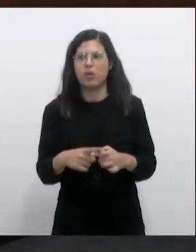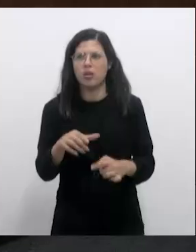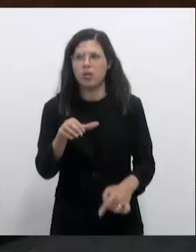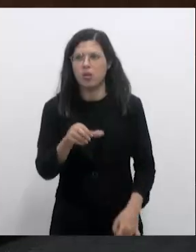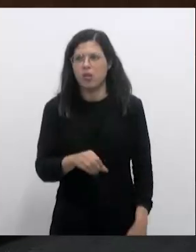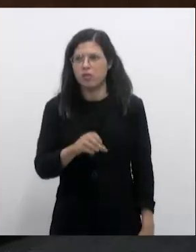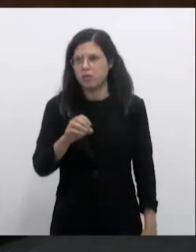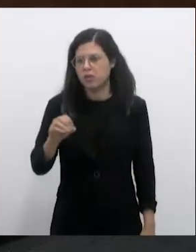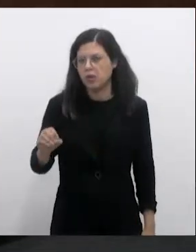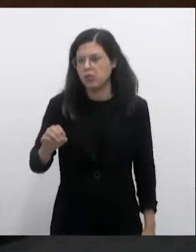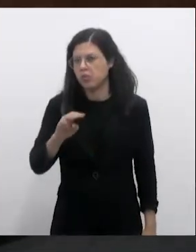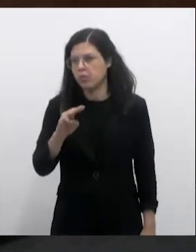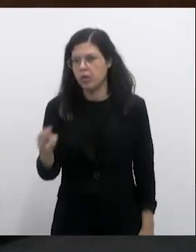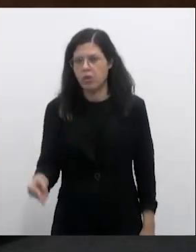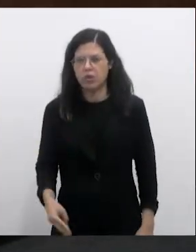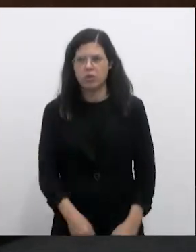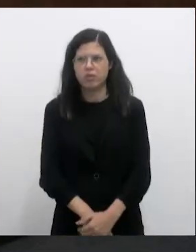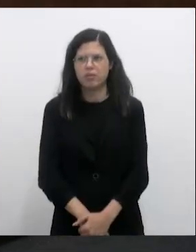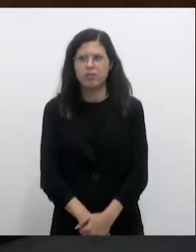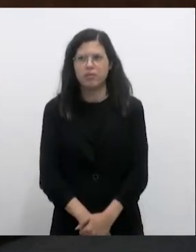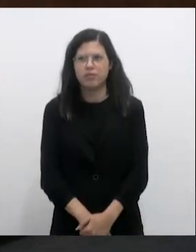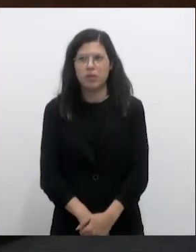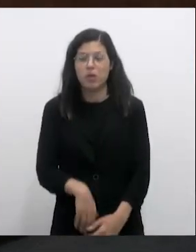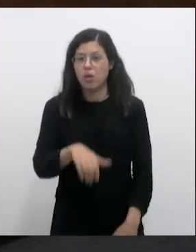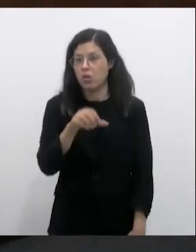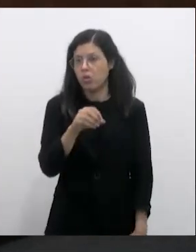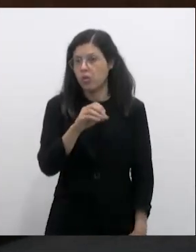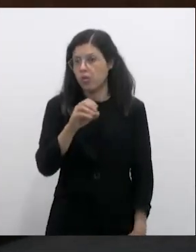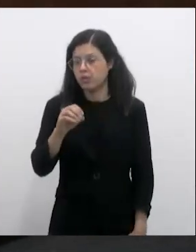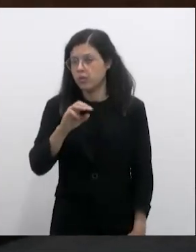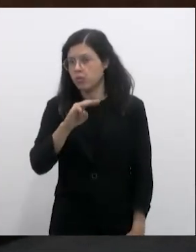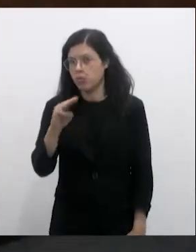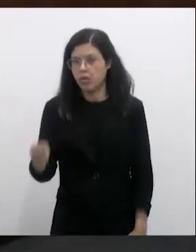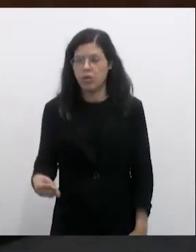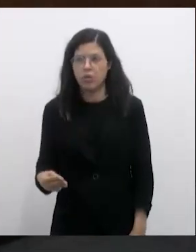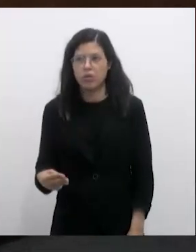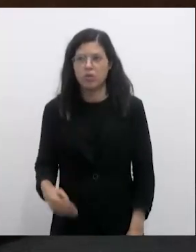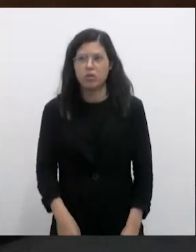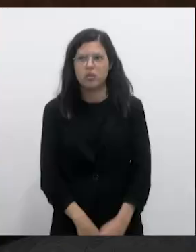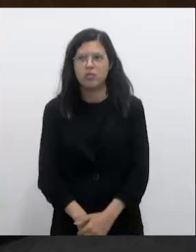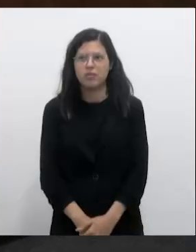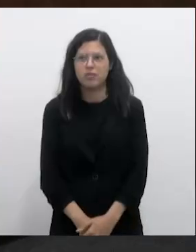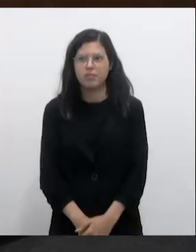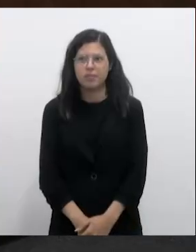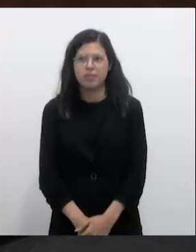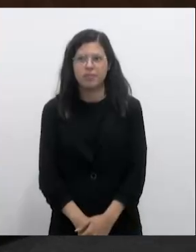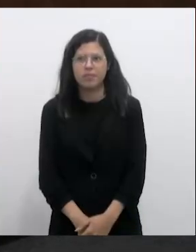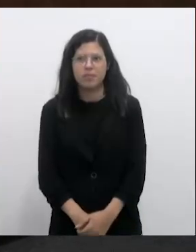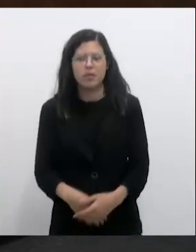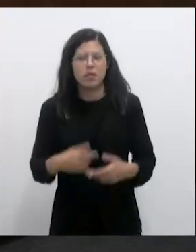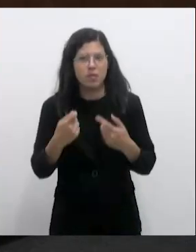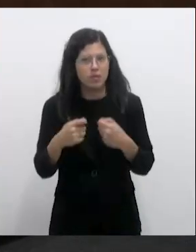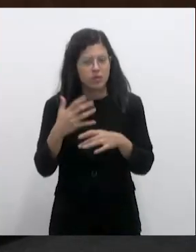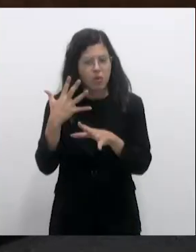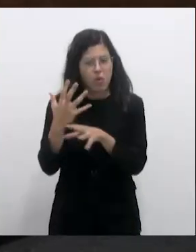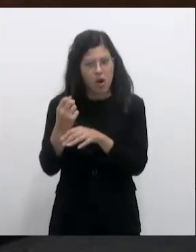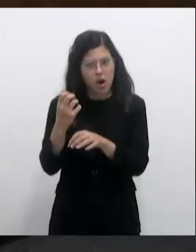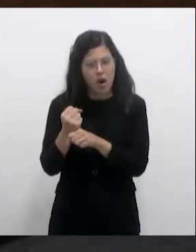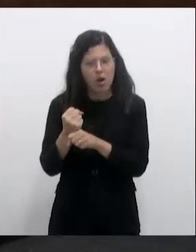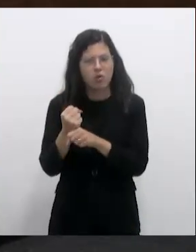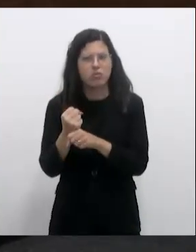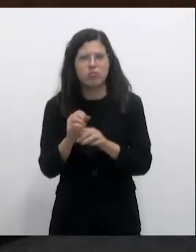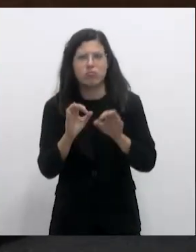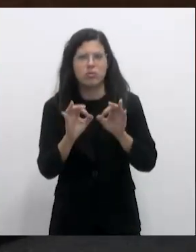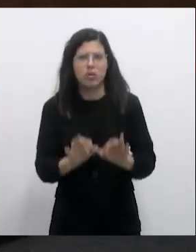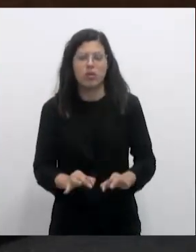900 milhões. Esses 900 milhões deve ser um cálculo bem equivocado.